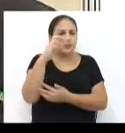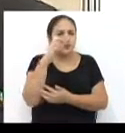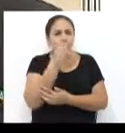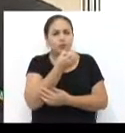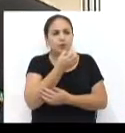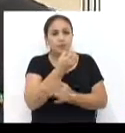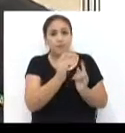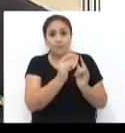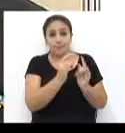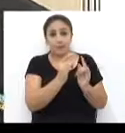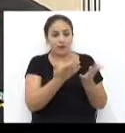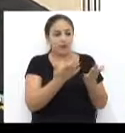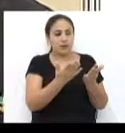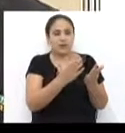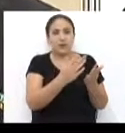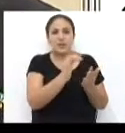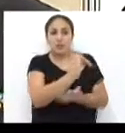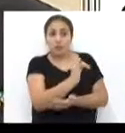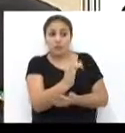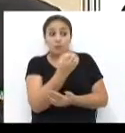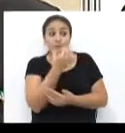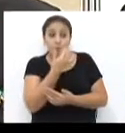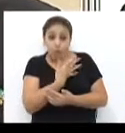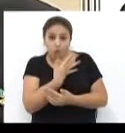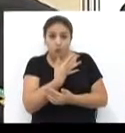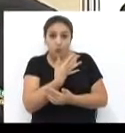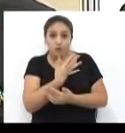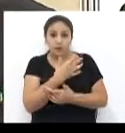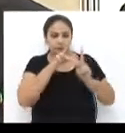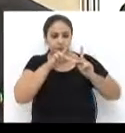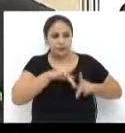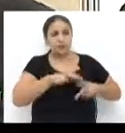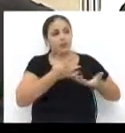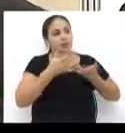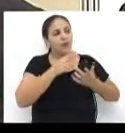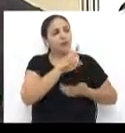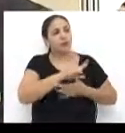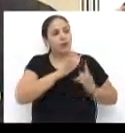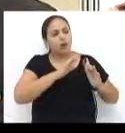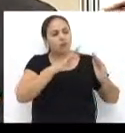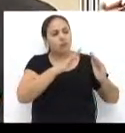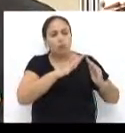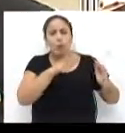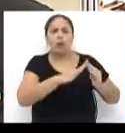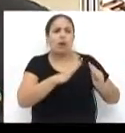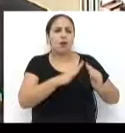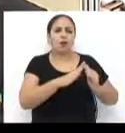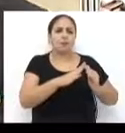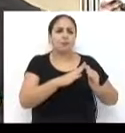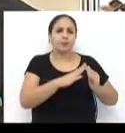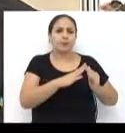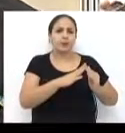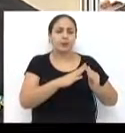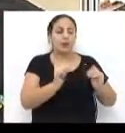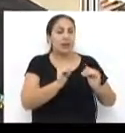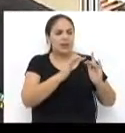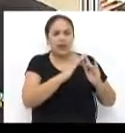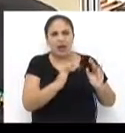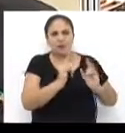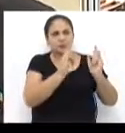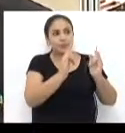perspectivas de imóveis bons, imóveis que o pessoal quer usufruir para morar, imóveis